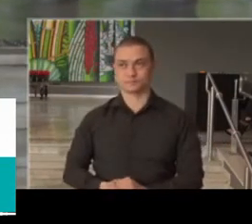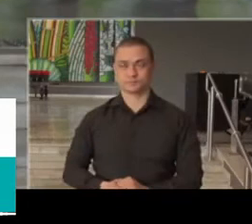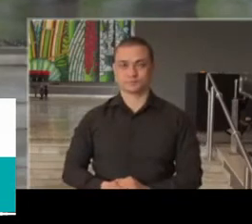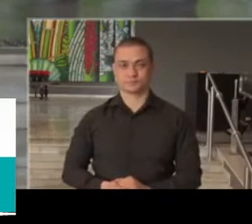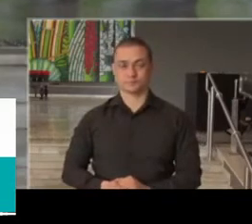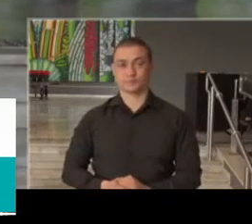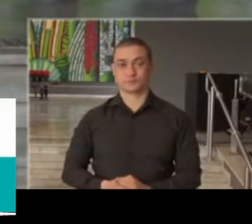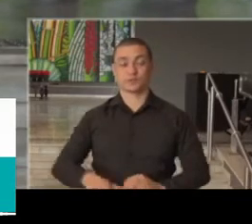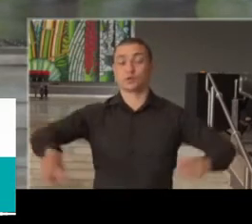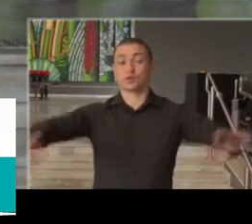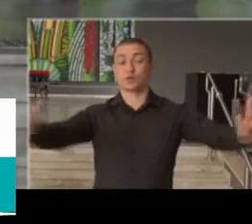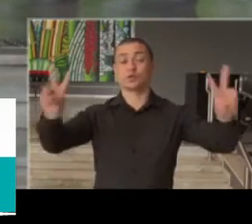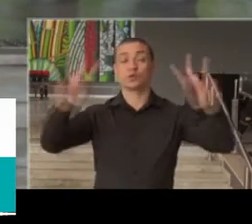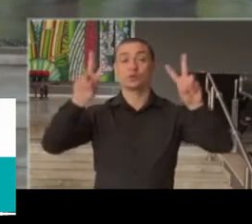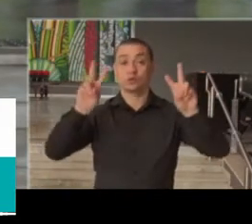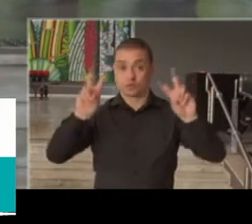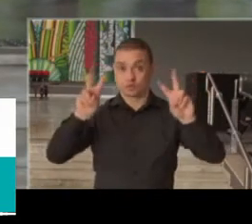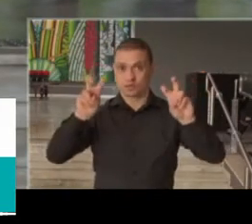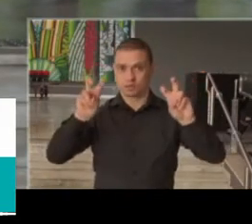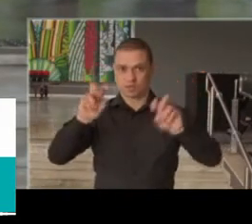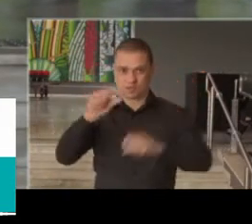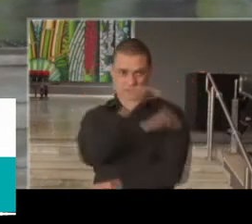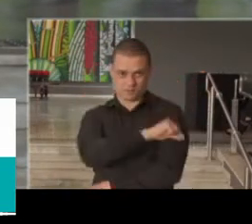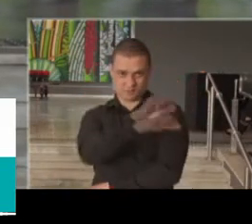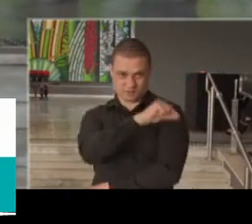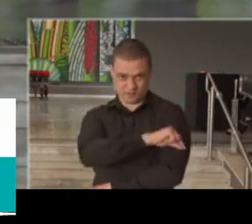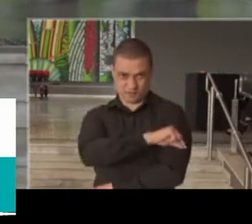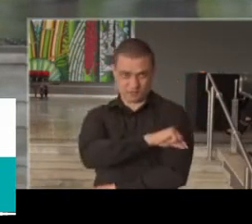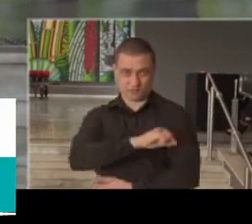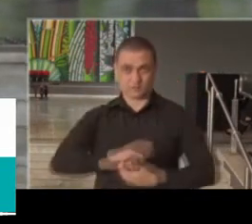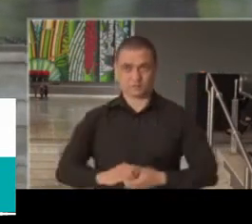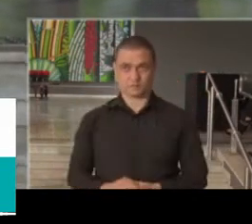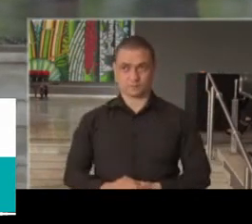No tema da vacina, que